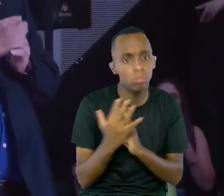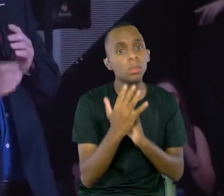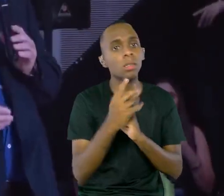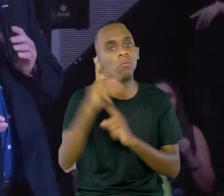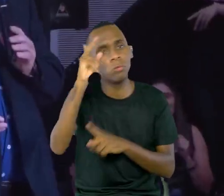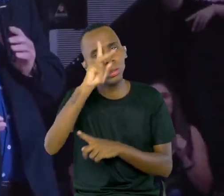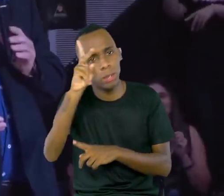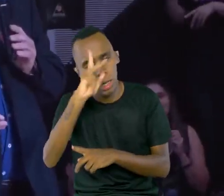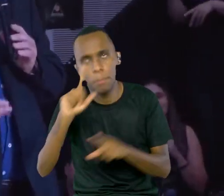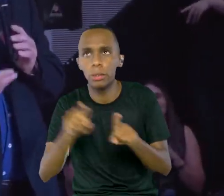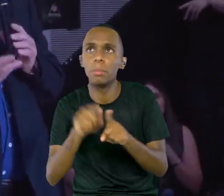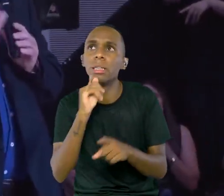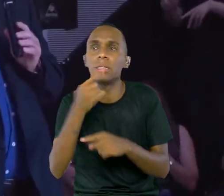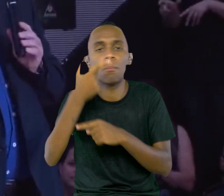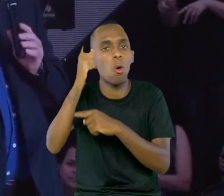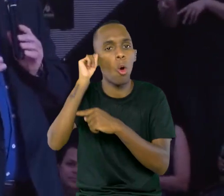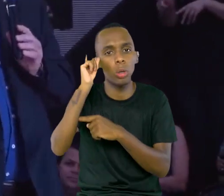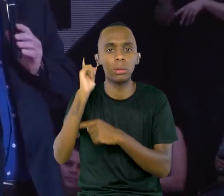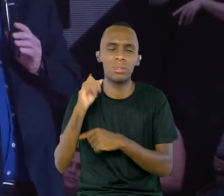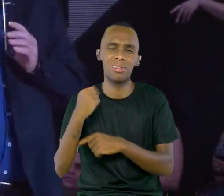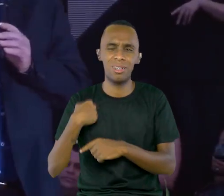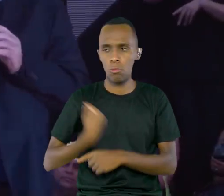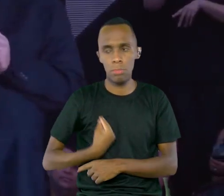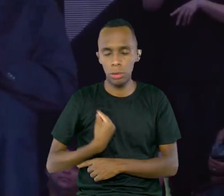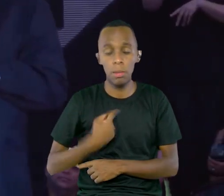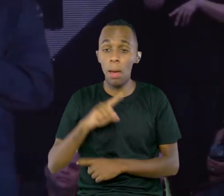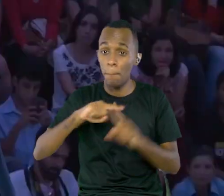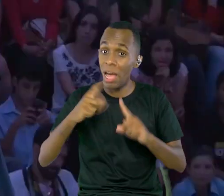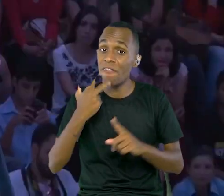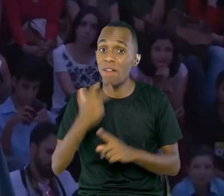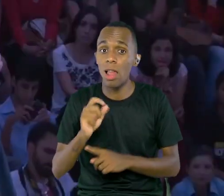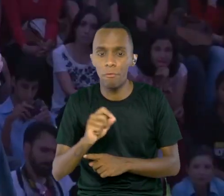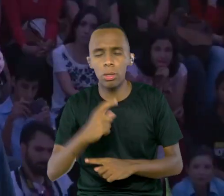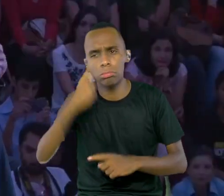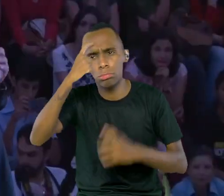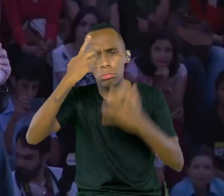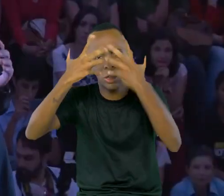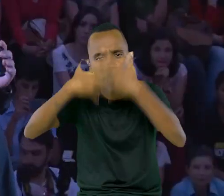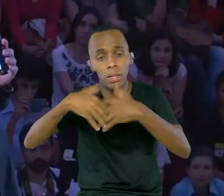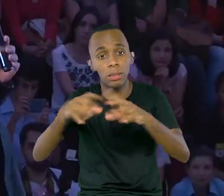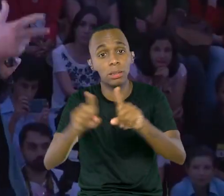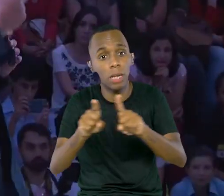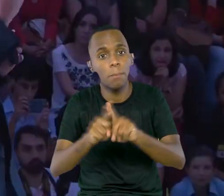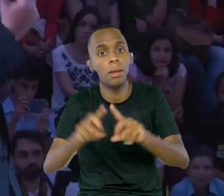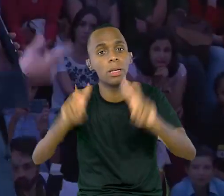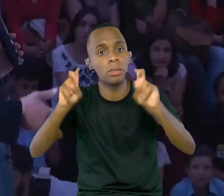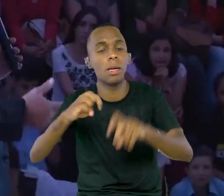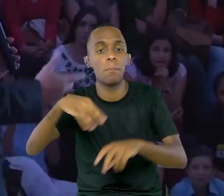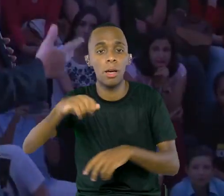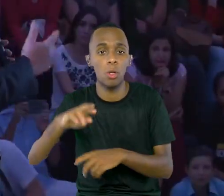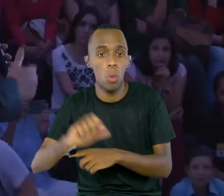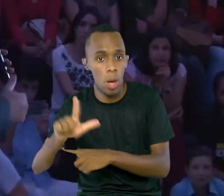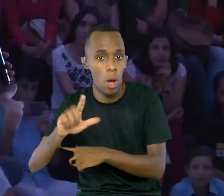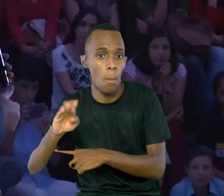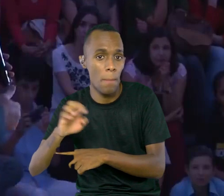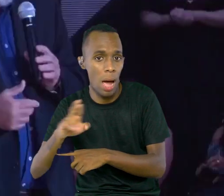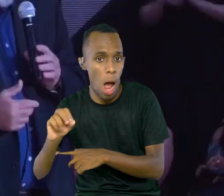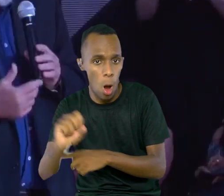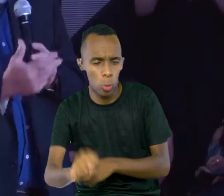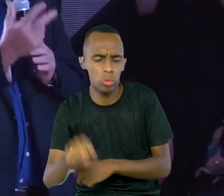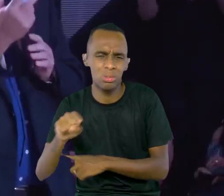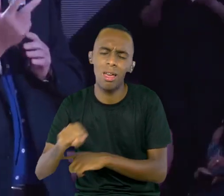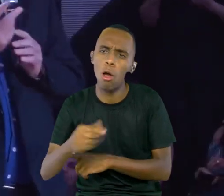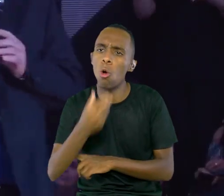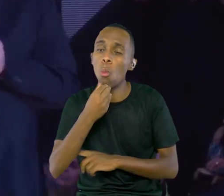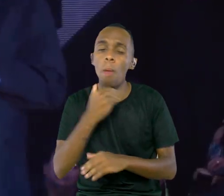que você lembra e que ontem nós tivemos, eu não estava, mas relataram umas reflexões também sobre o Manuel de Barros.